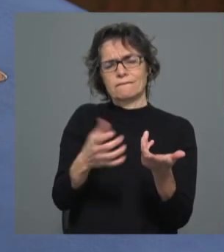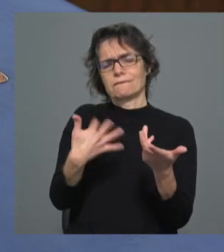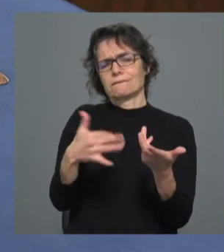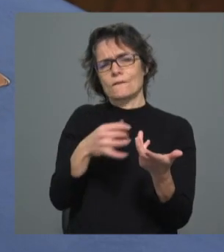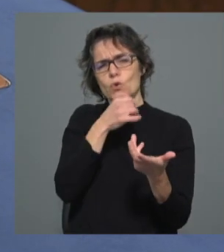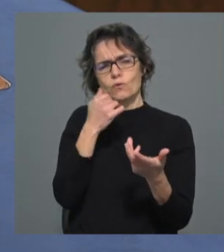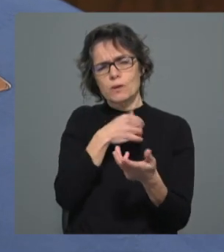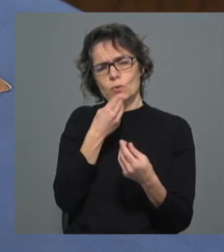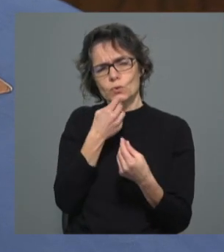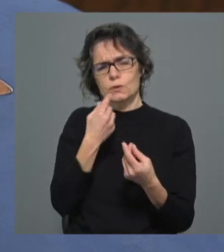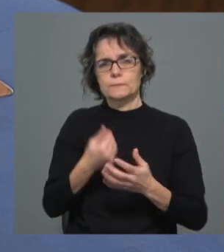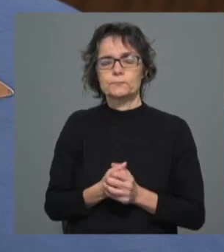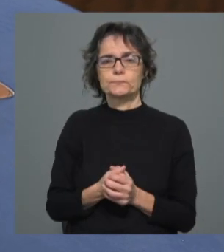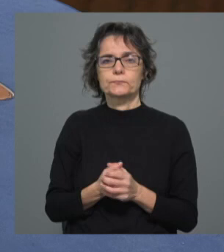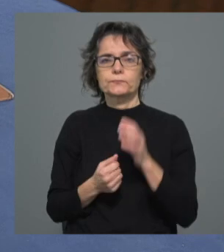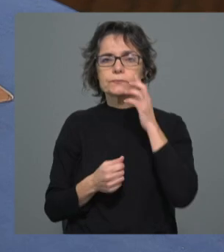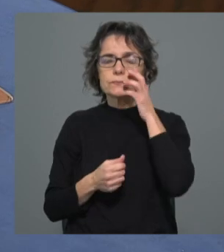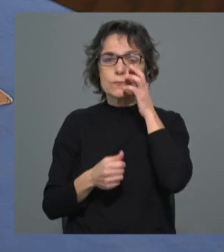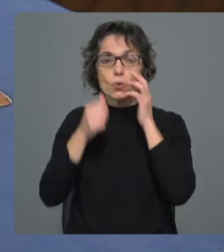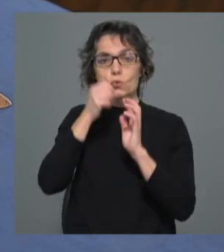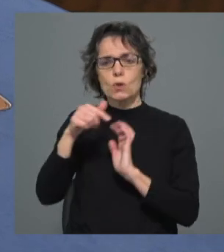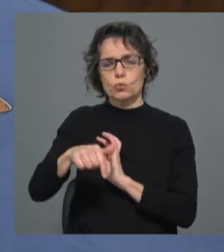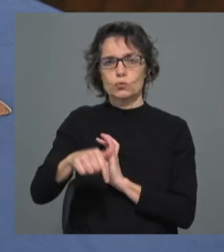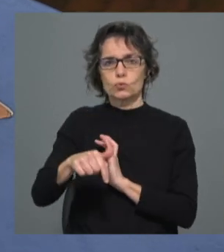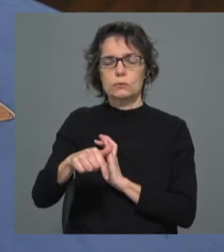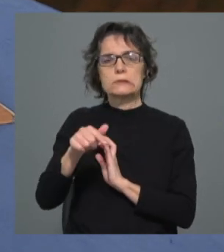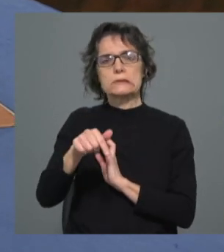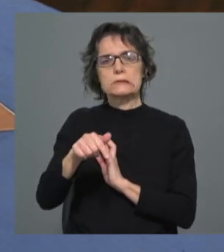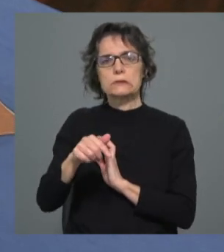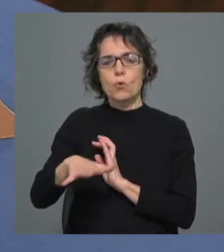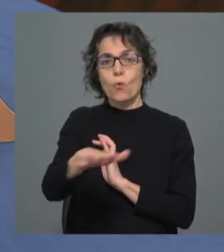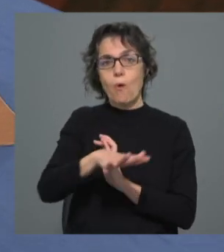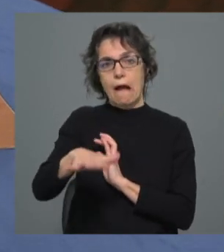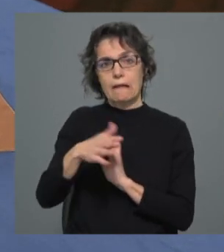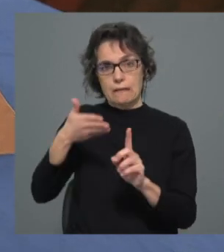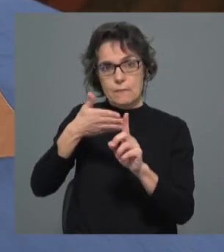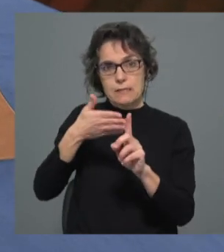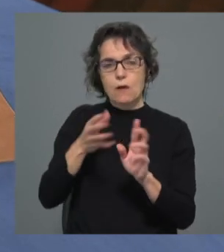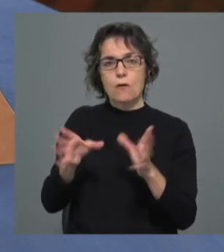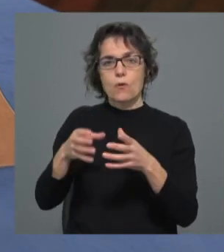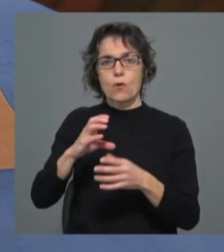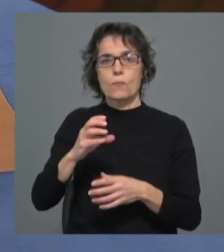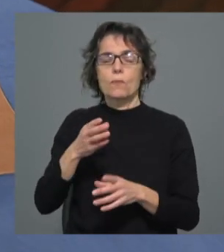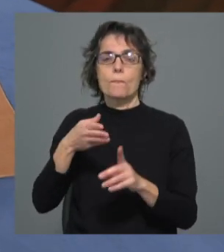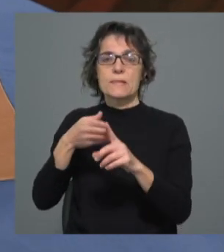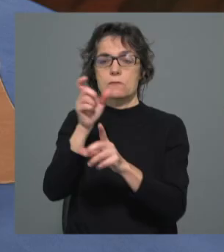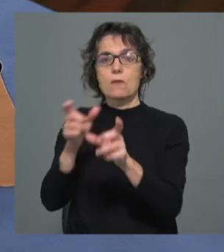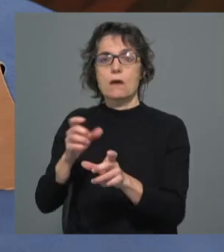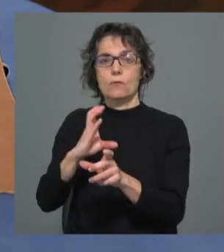O Sudão do Sul é um território de missão para os missionários combonianos? Sim, sempre